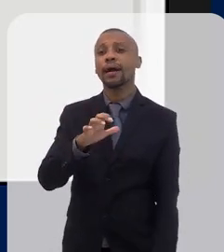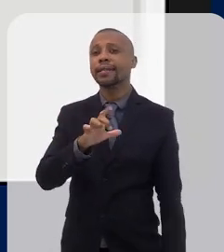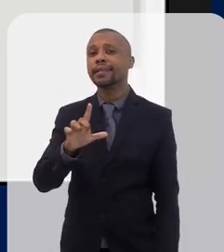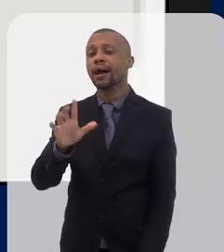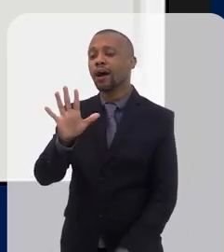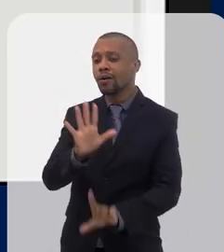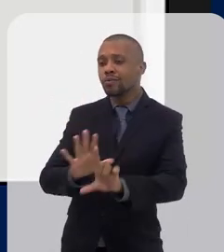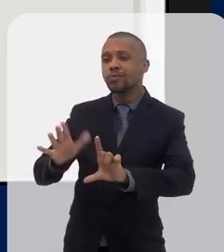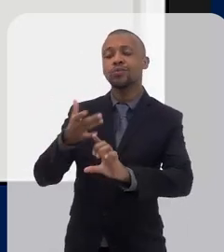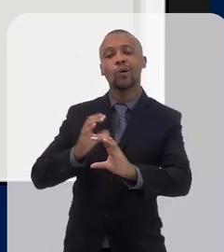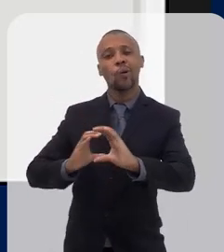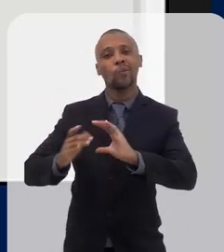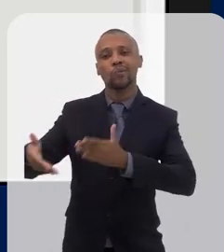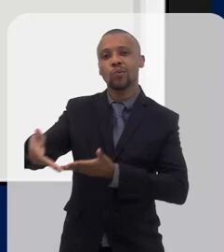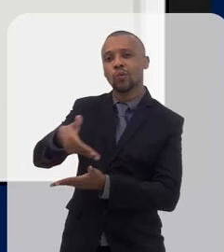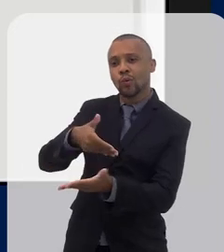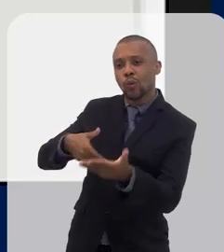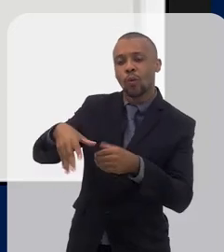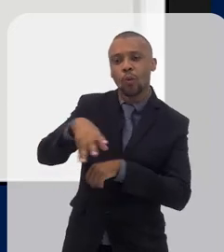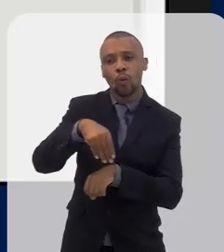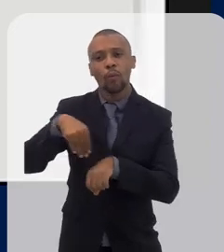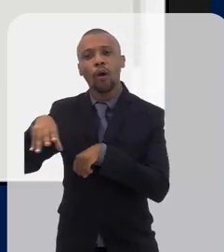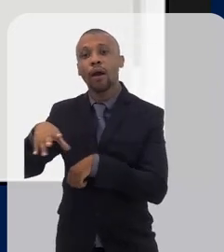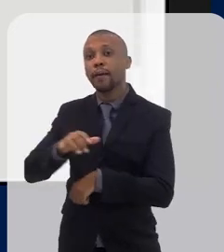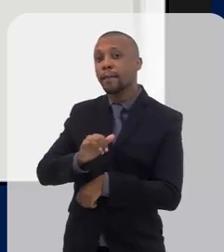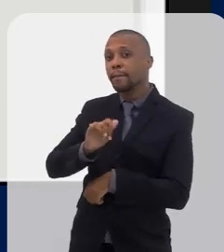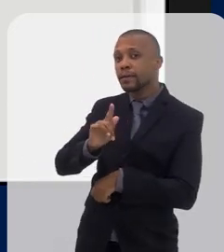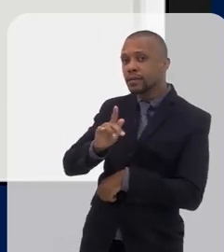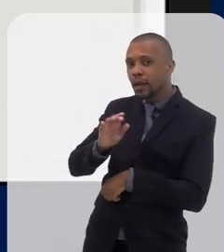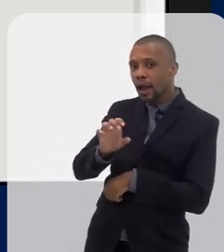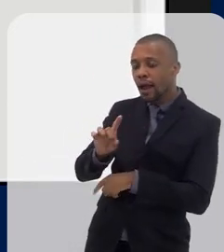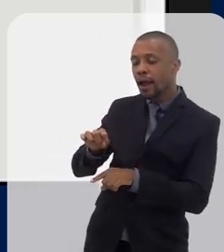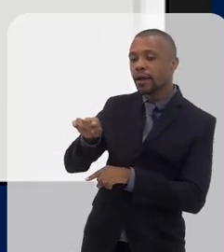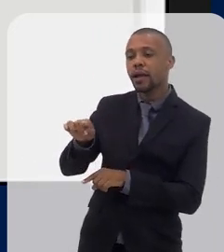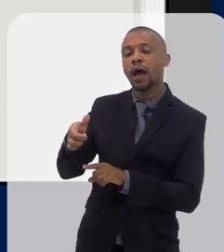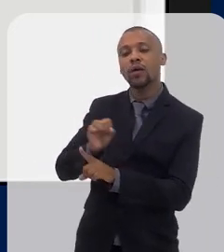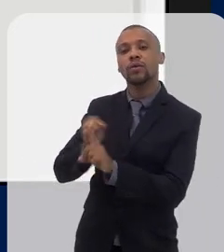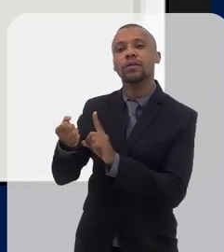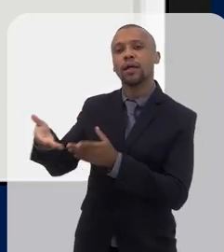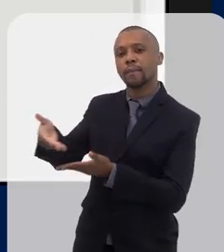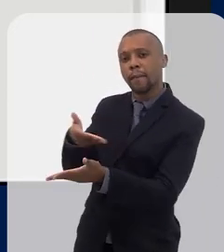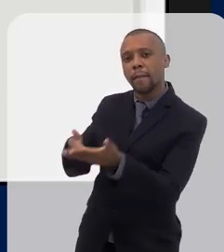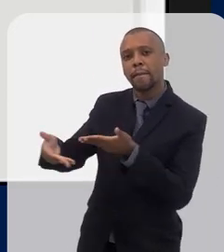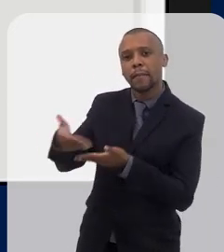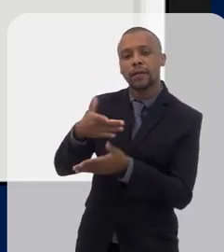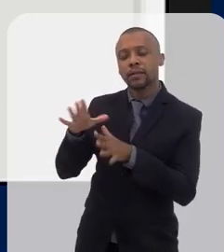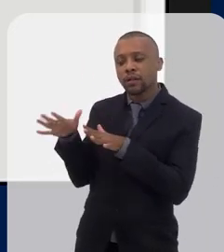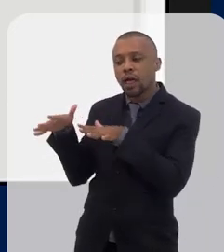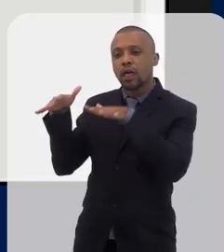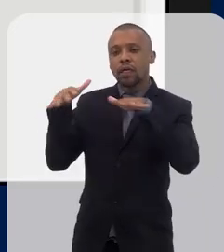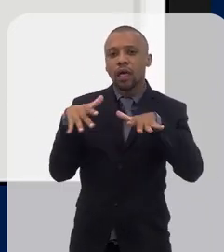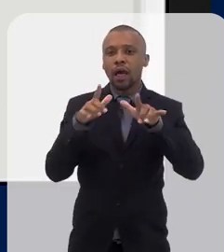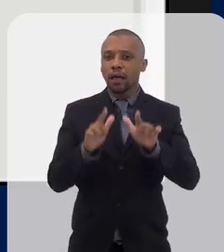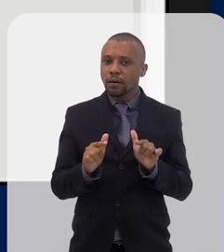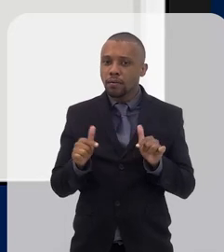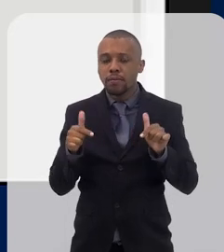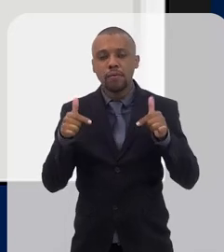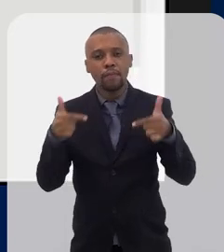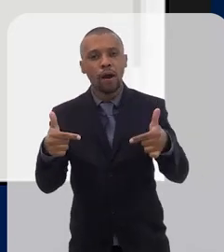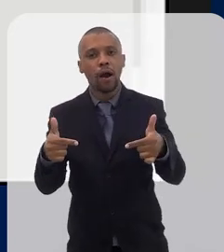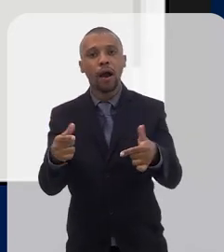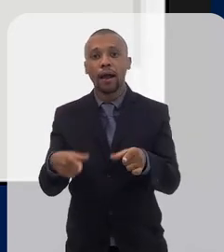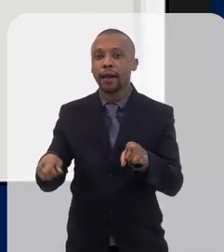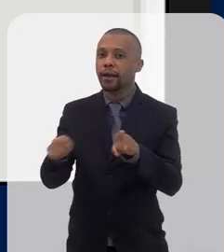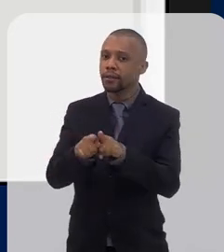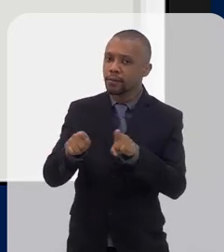de comunicação entre o IBGE e a sociedade, dando a visibilidade às nossas ações